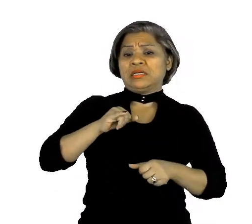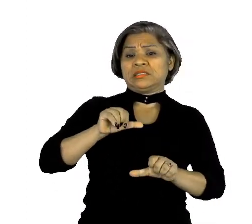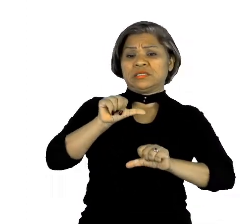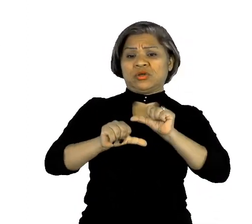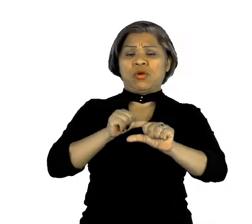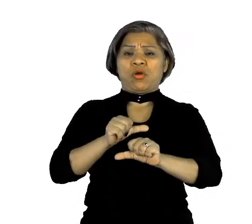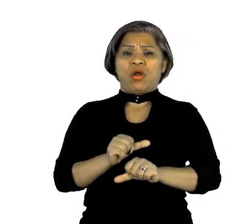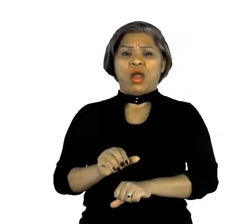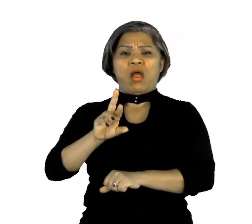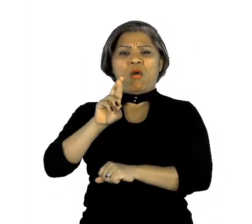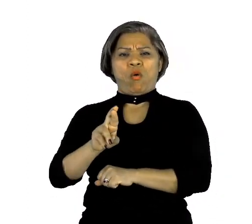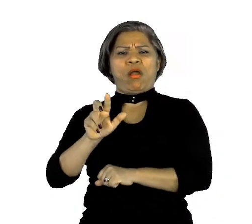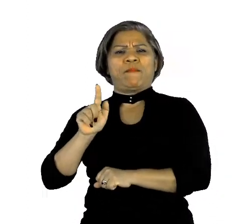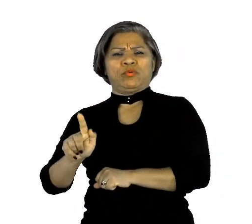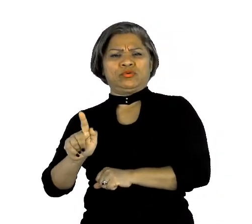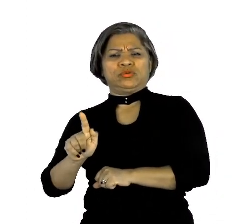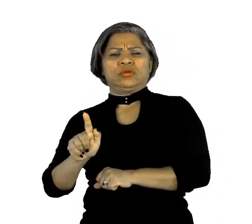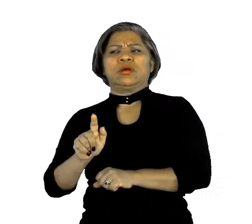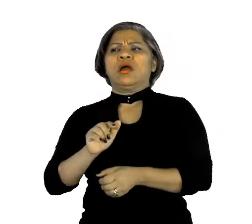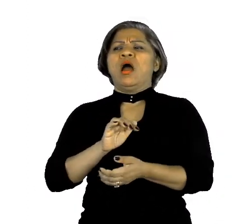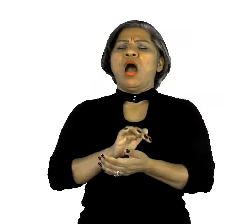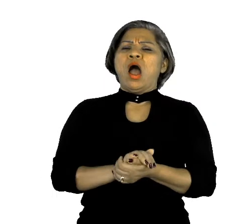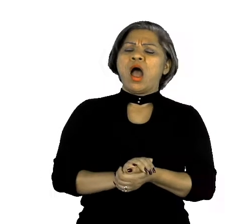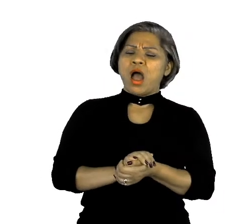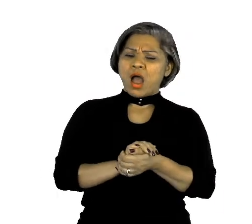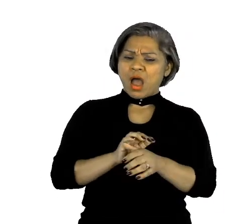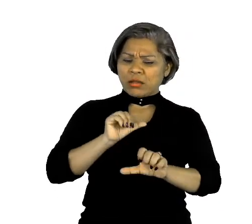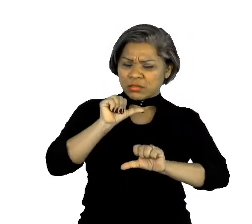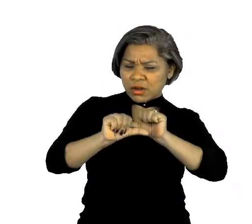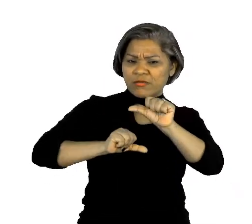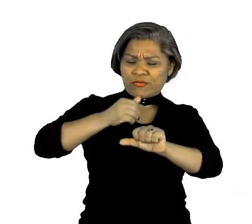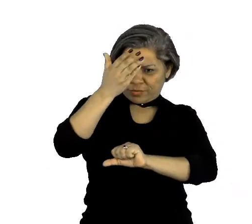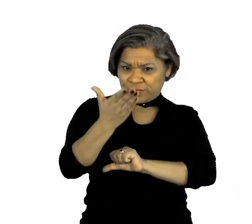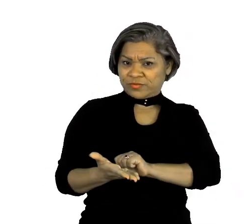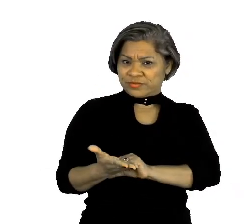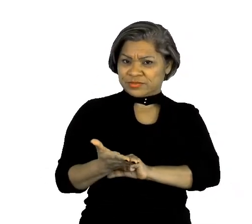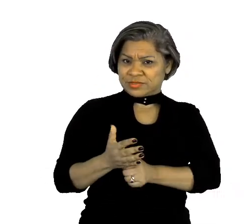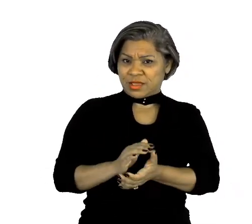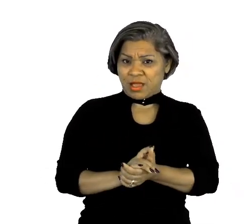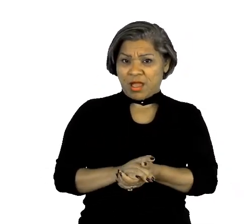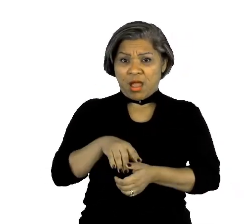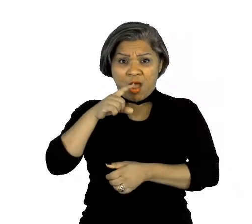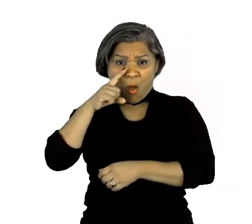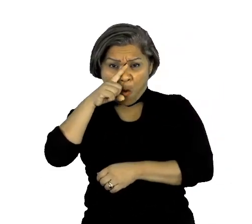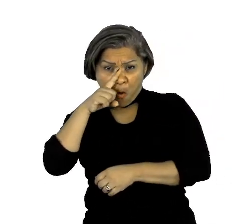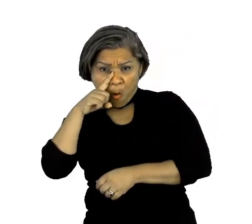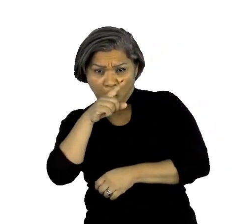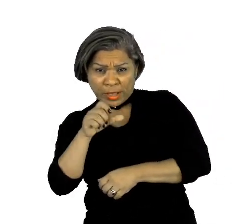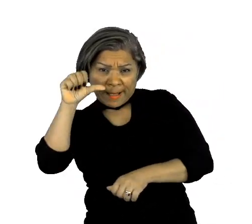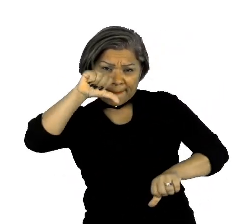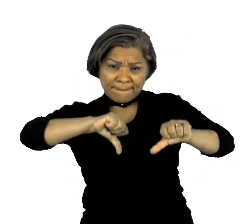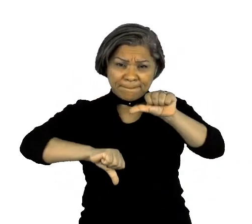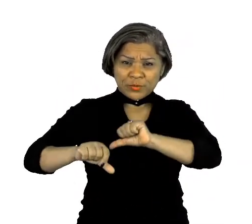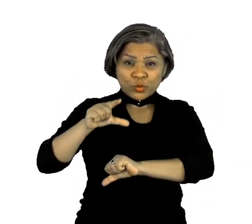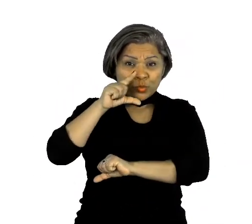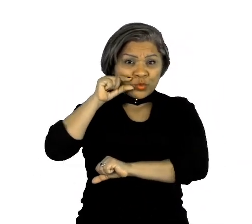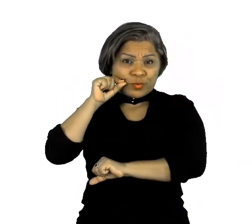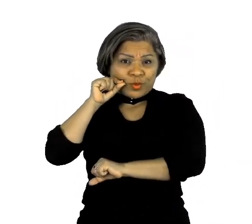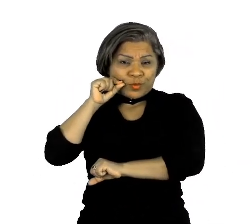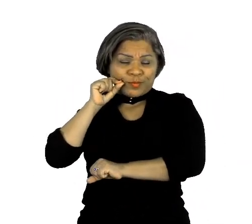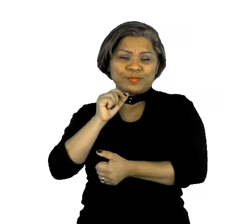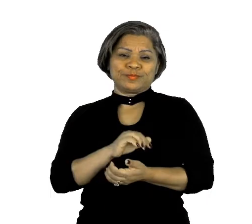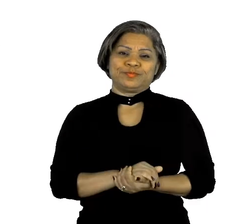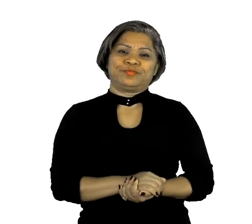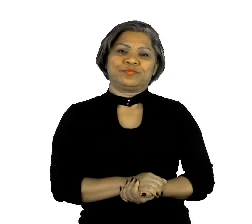G, transforma-o você, veja que perigo, o seu pior inimigo, o gato.